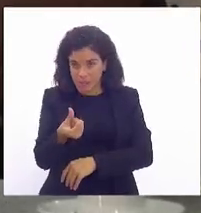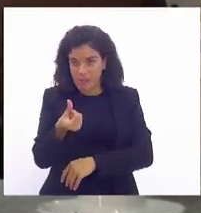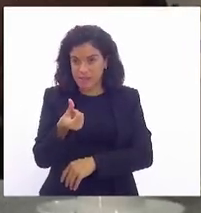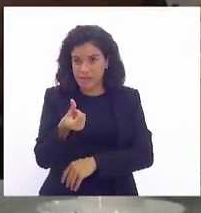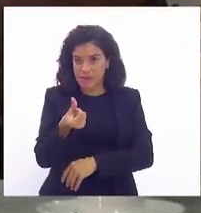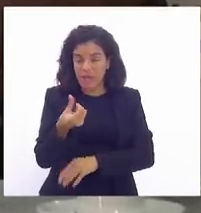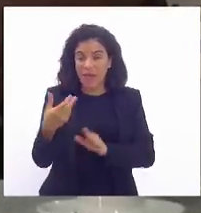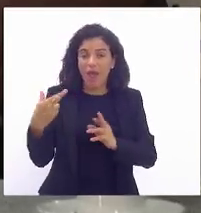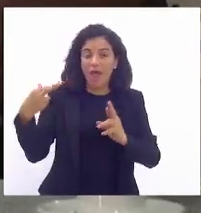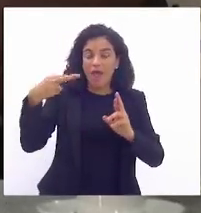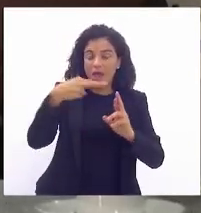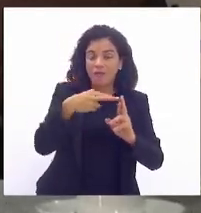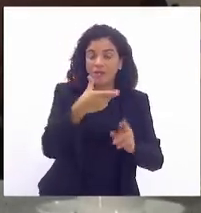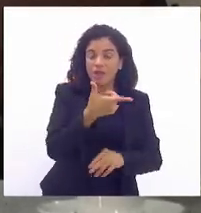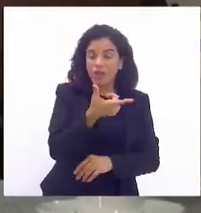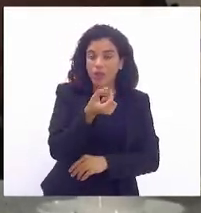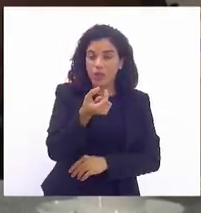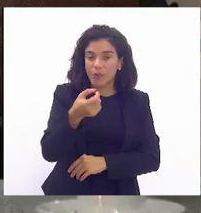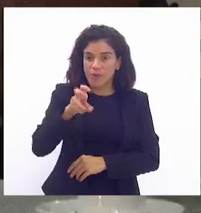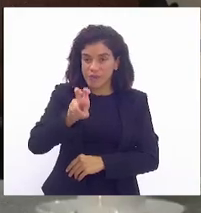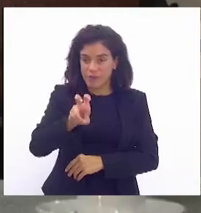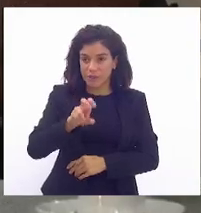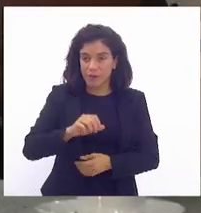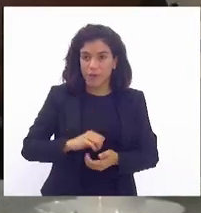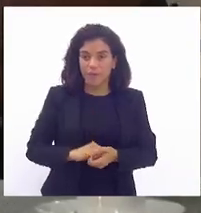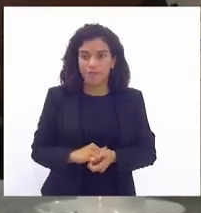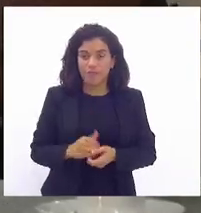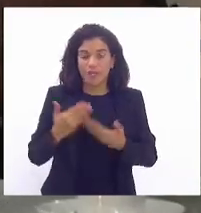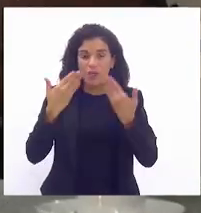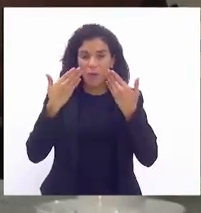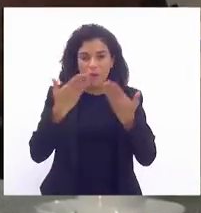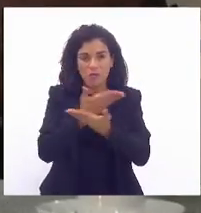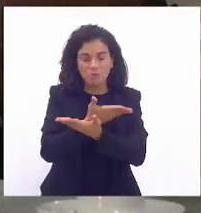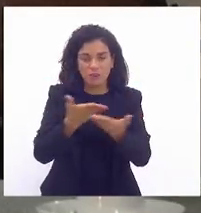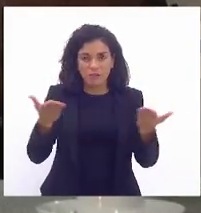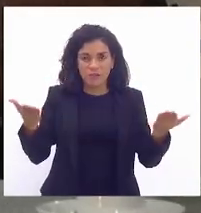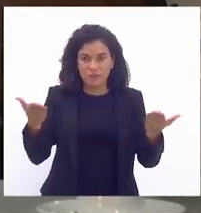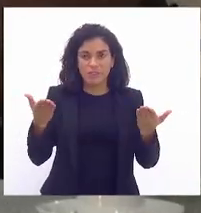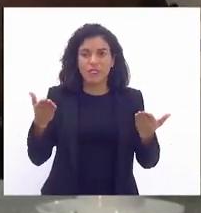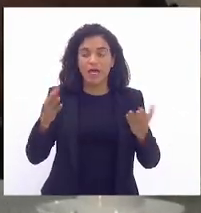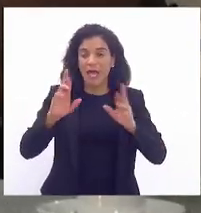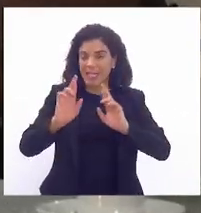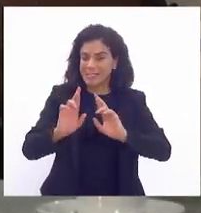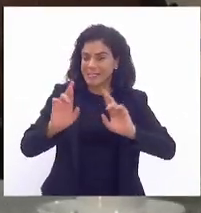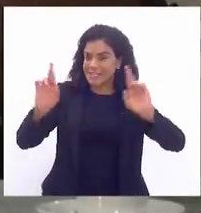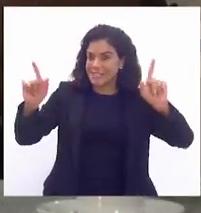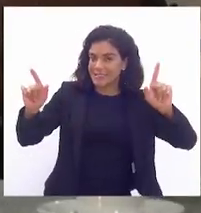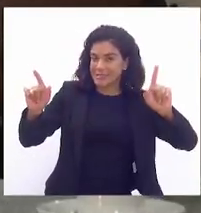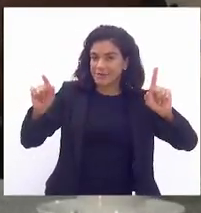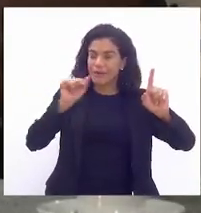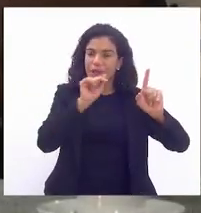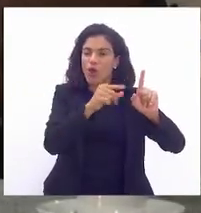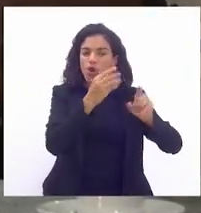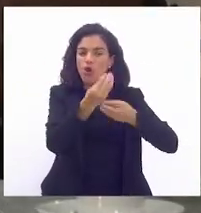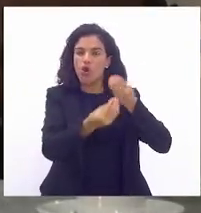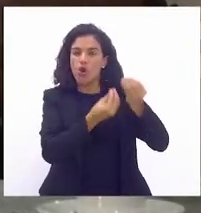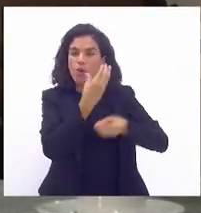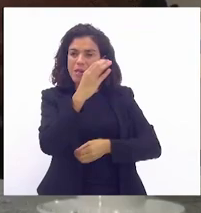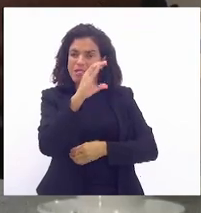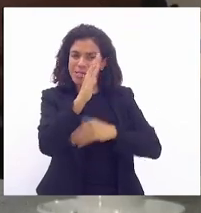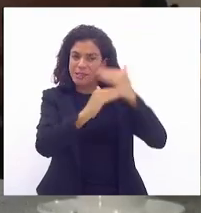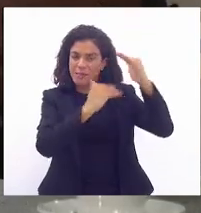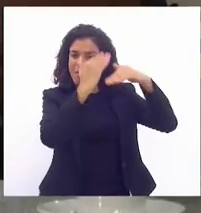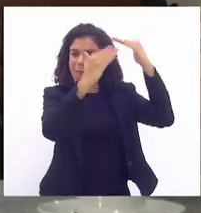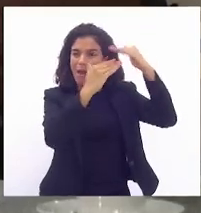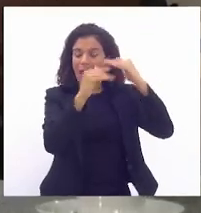de 2005. Pode passar, por favor. E aqui eu mostro para vocês a diferença, né? Como que a ciência avançou